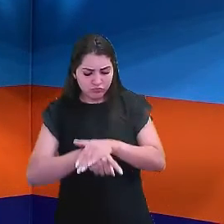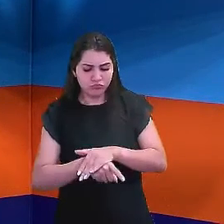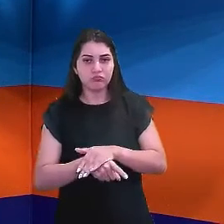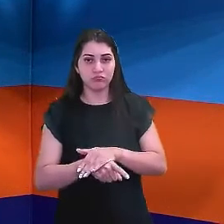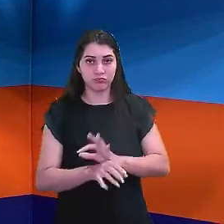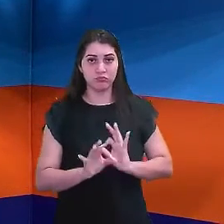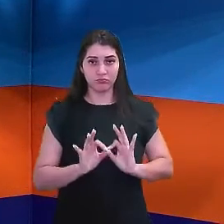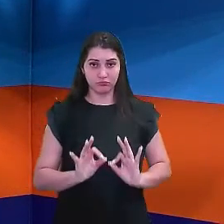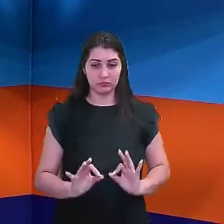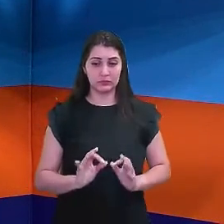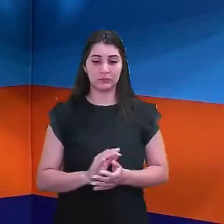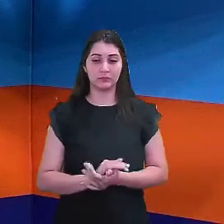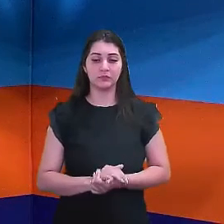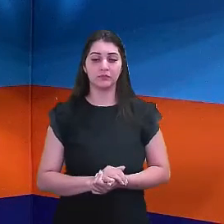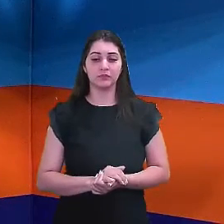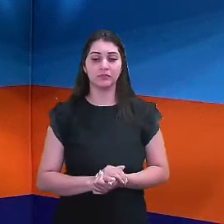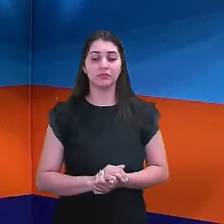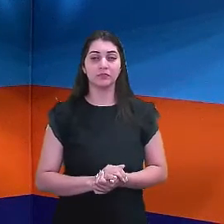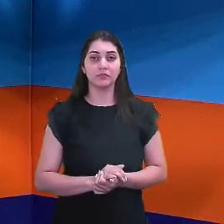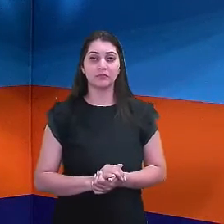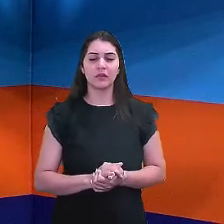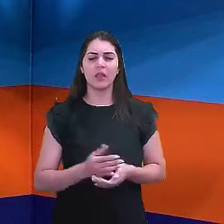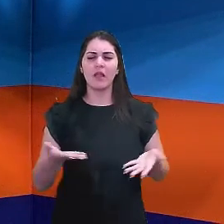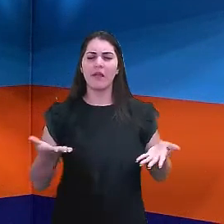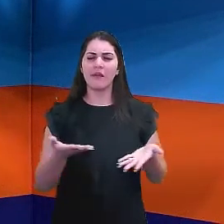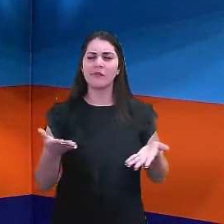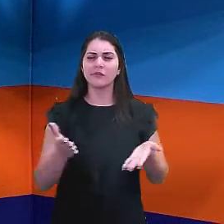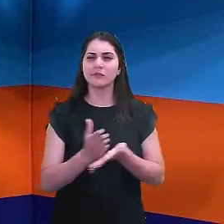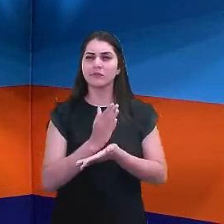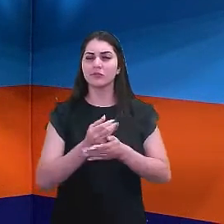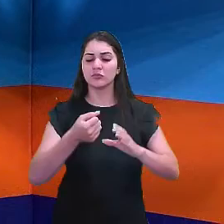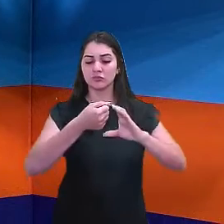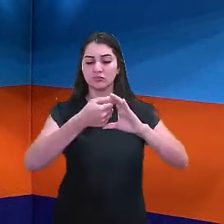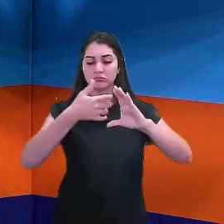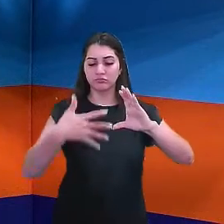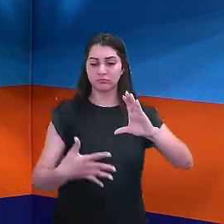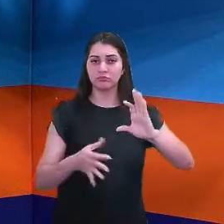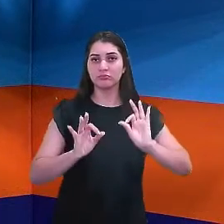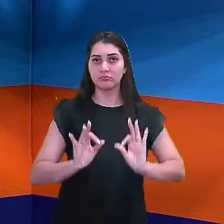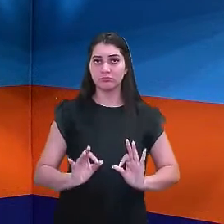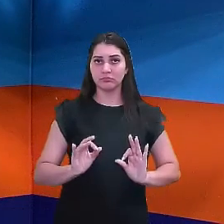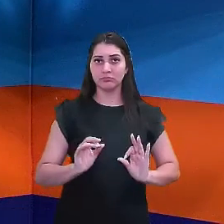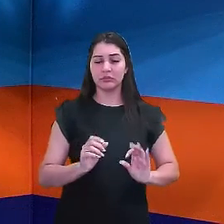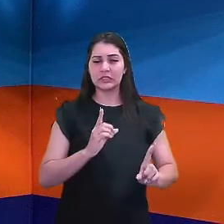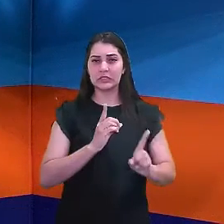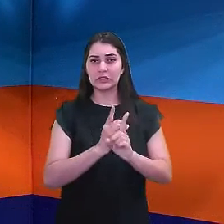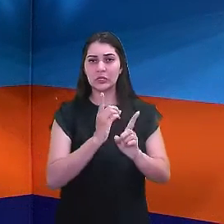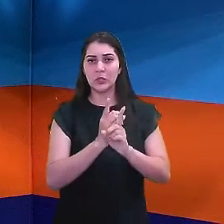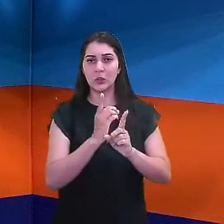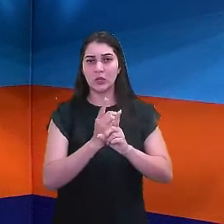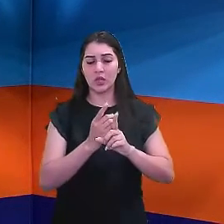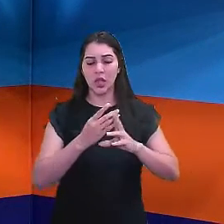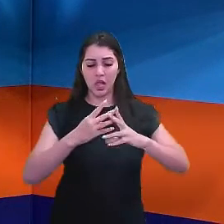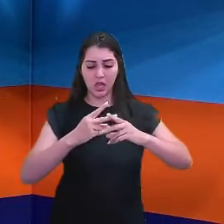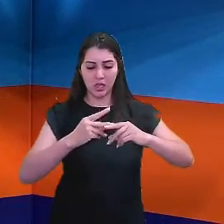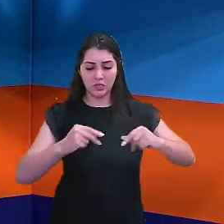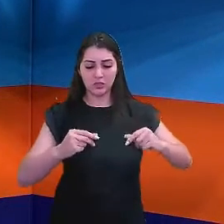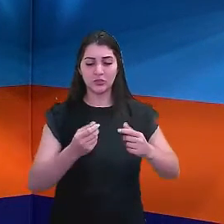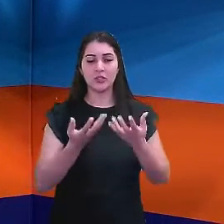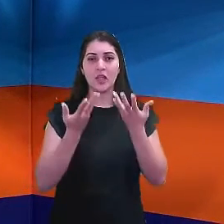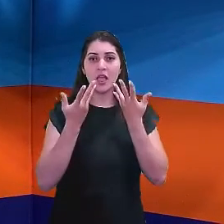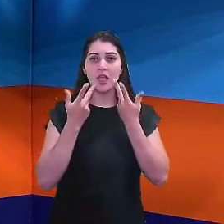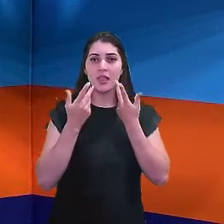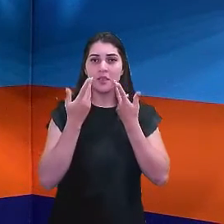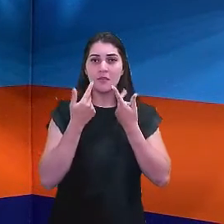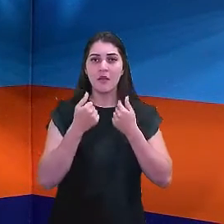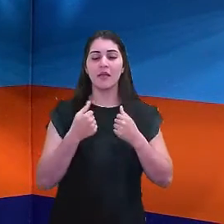terra, tá bom? Seguindo. Algumas características, vamos lá. Nele encontramos restos de animais e folhas mortas que